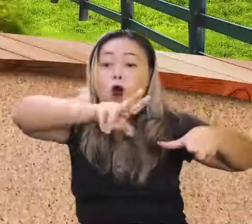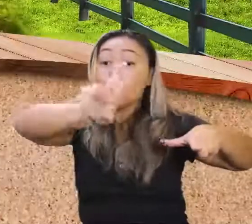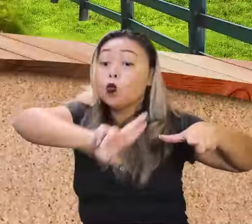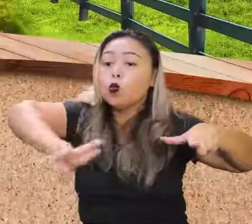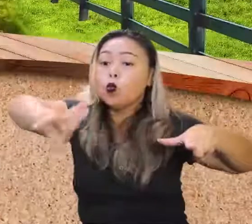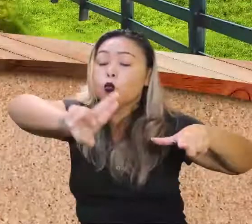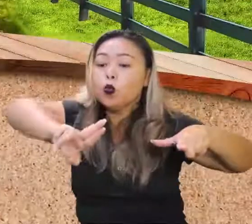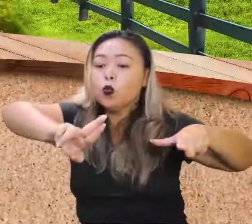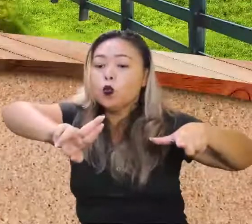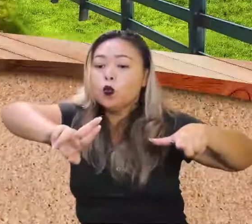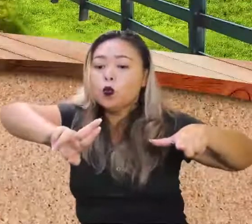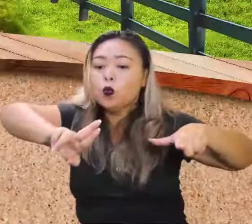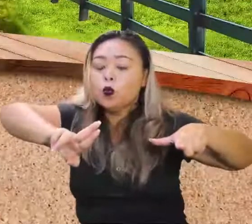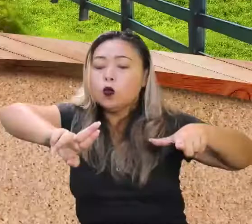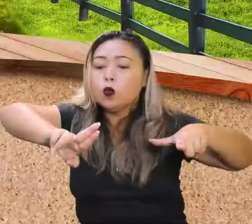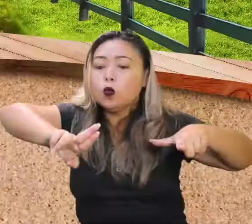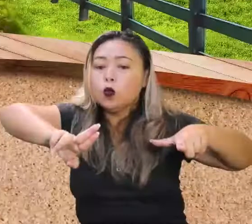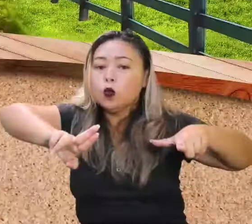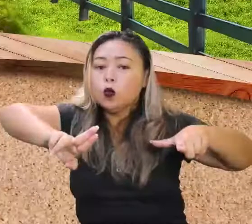utilizados